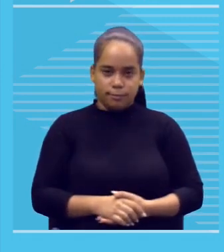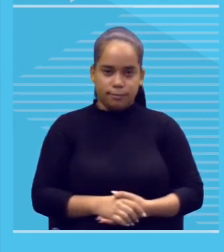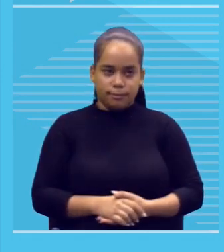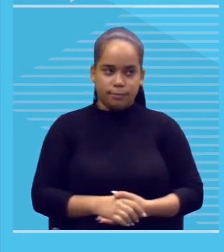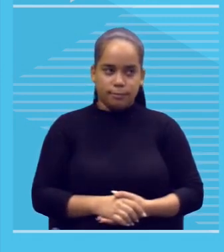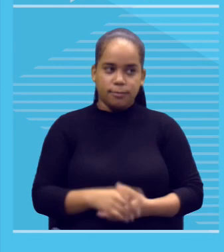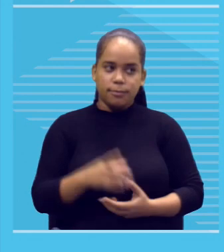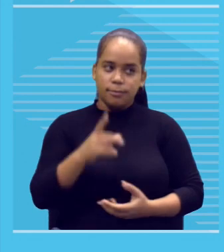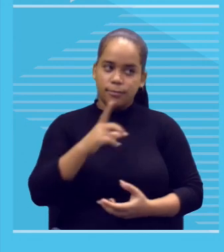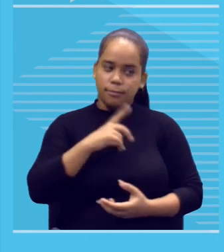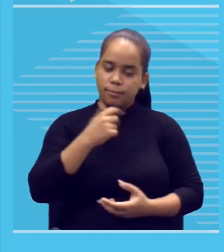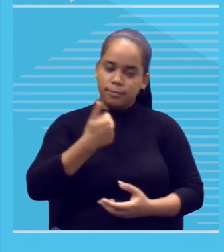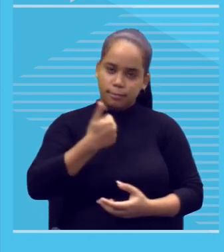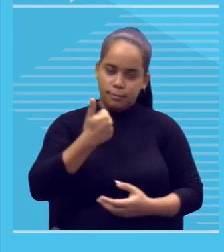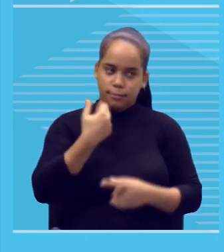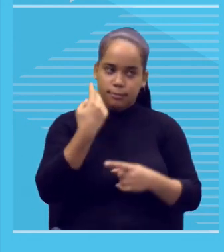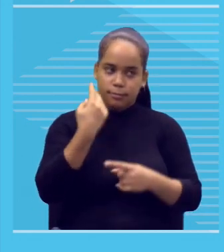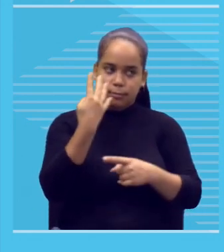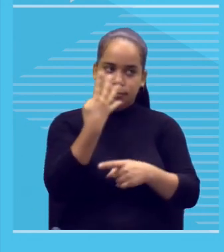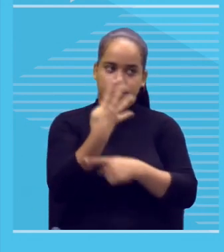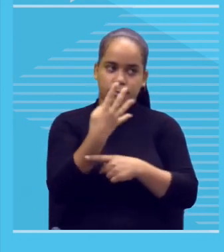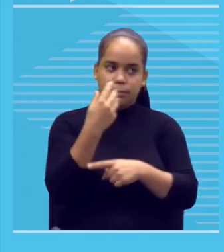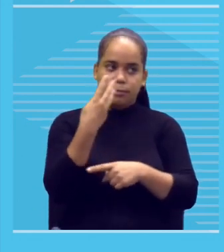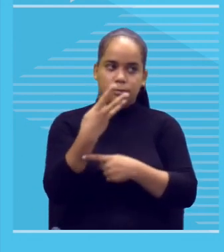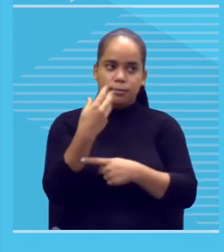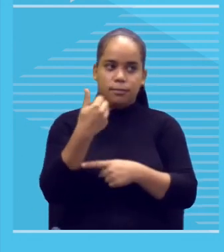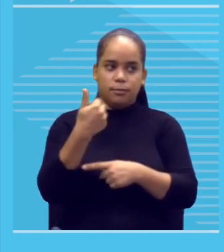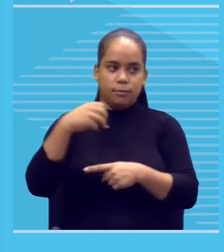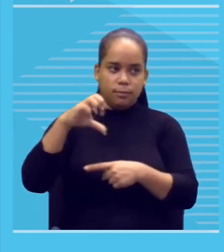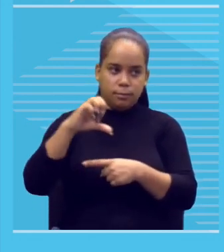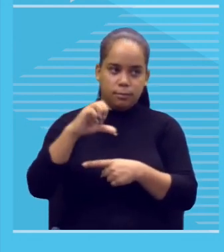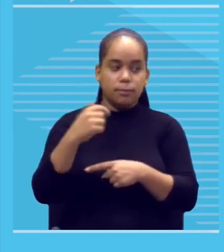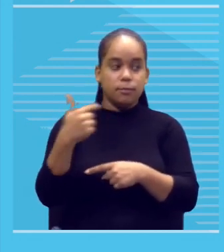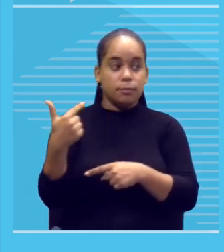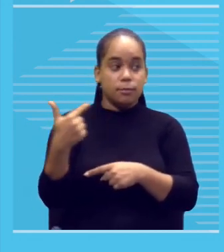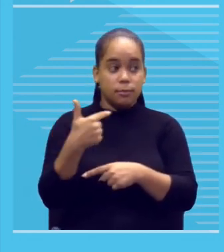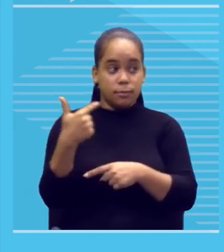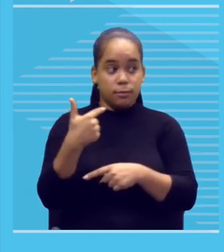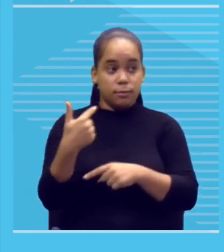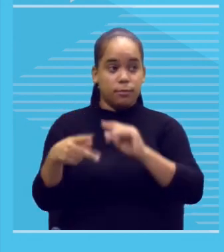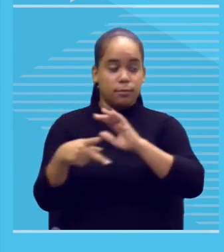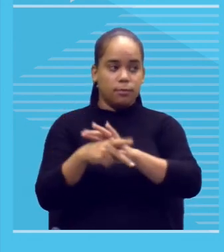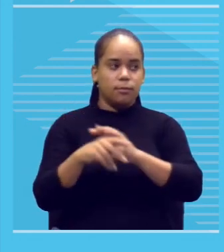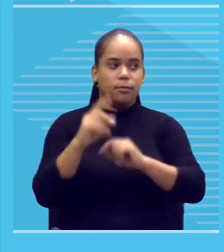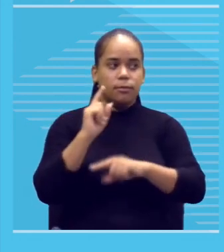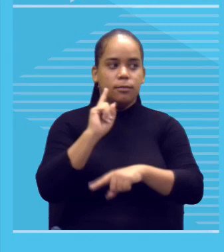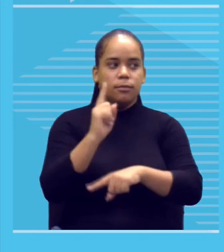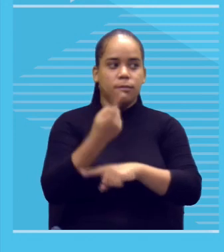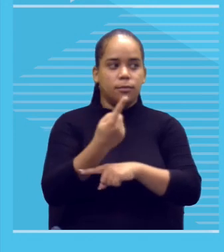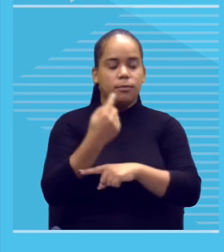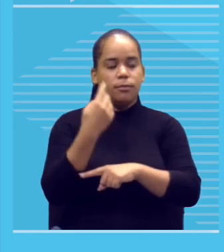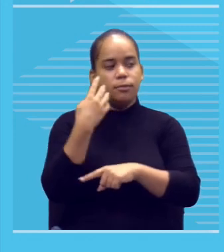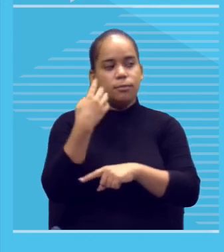A primeira é 4319 a segunda ó é